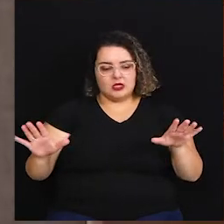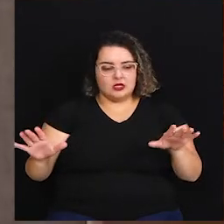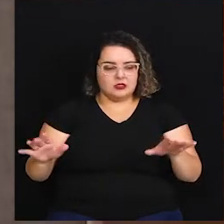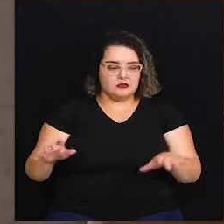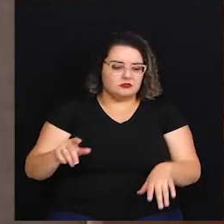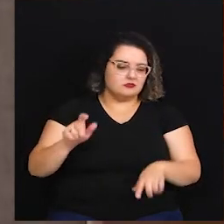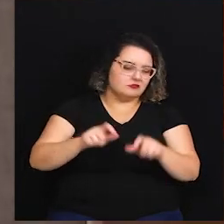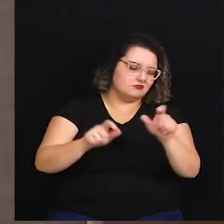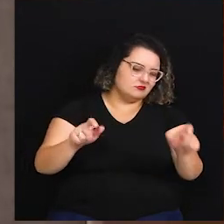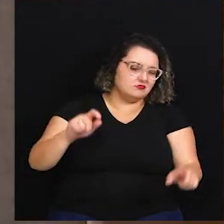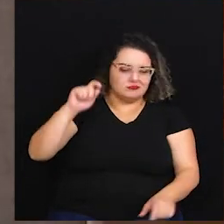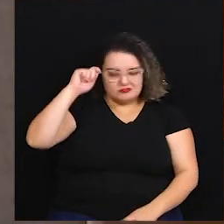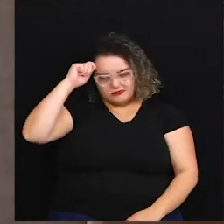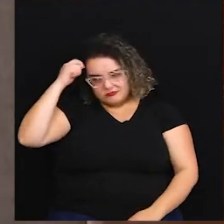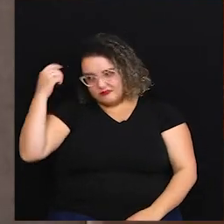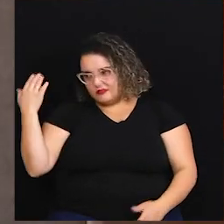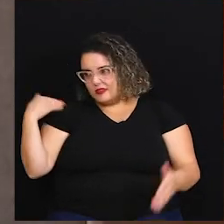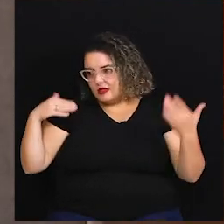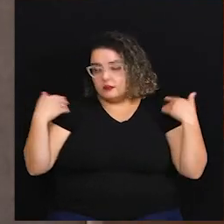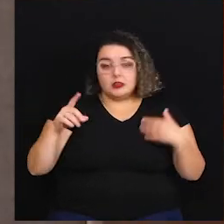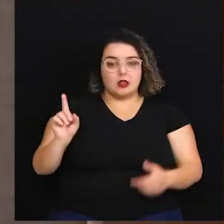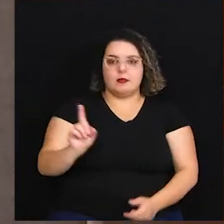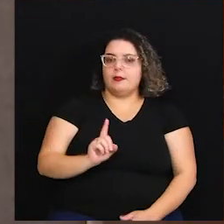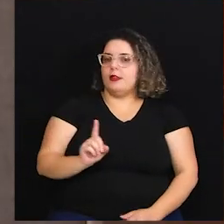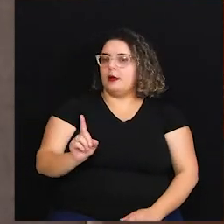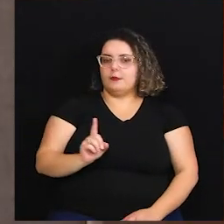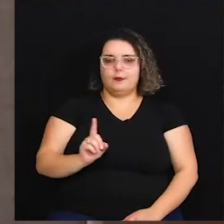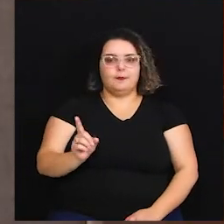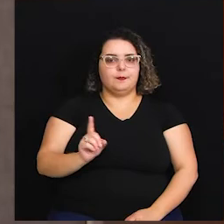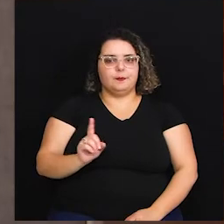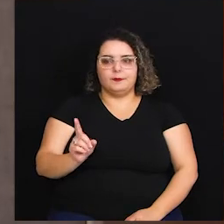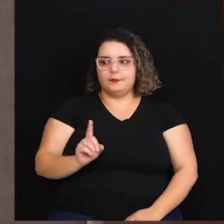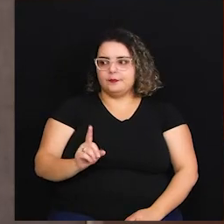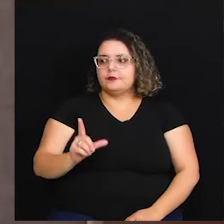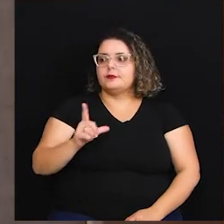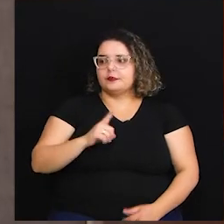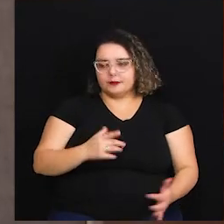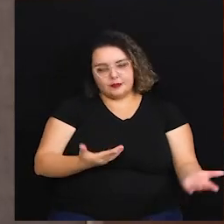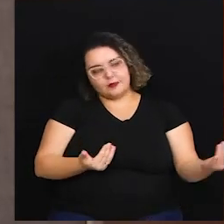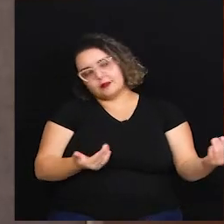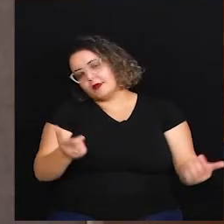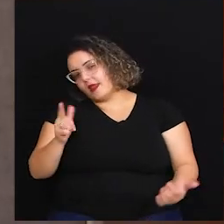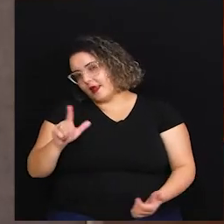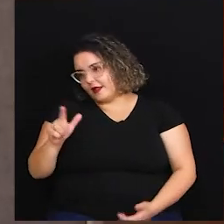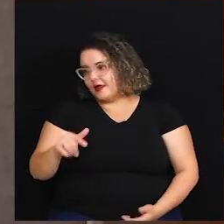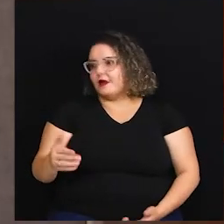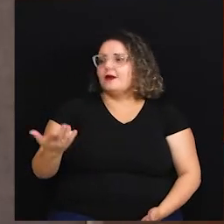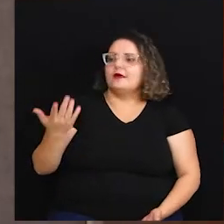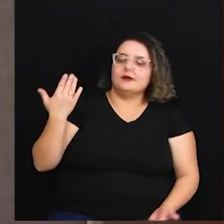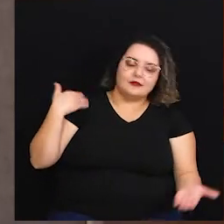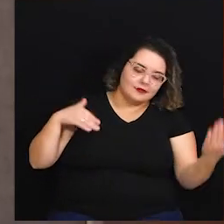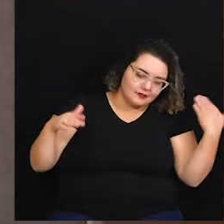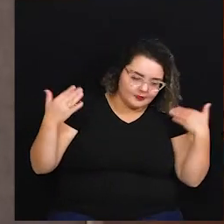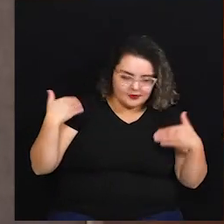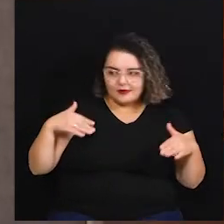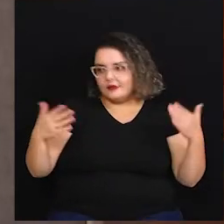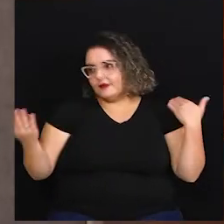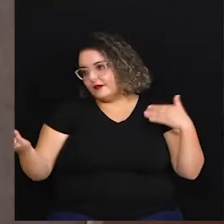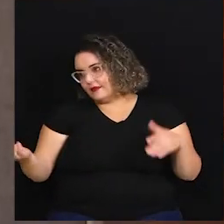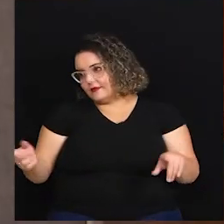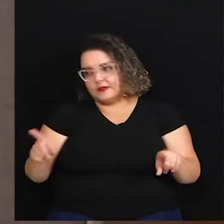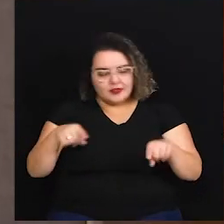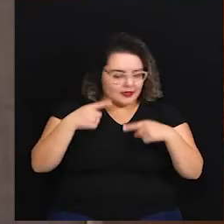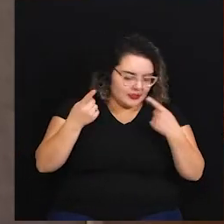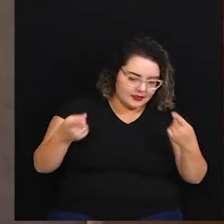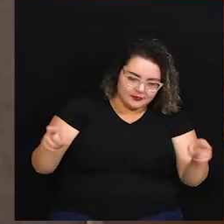passear. Você fala assim, esse povo preto aí, eles vêm aqui só para dar um rolê, para passear. Não. Existem os jovens, claro, né? Que eles vão pro